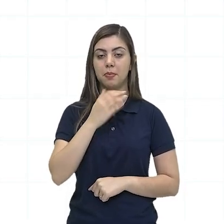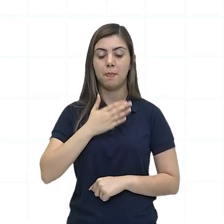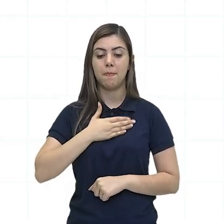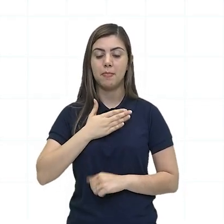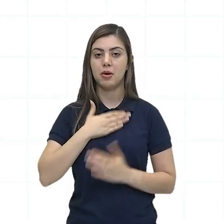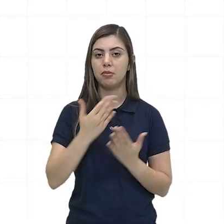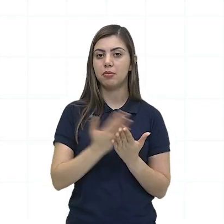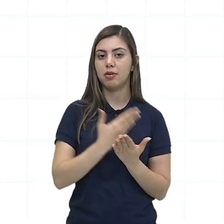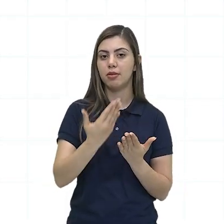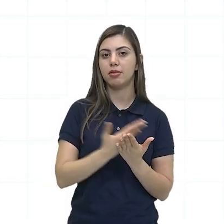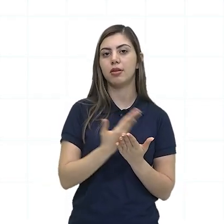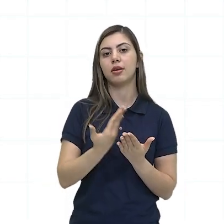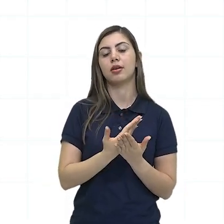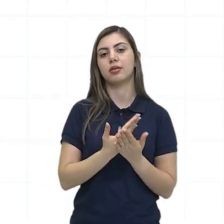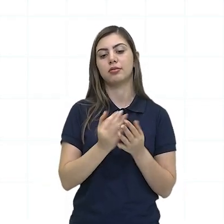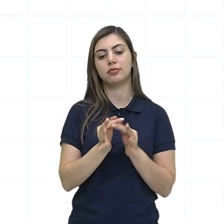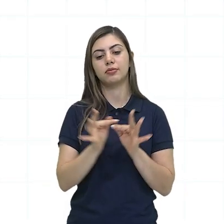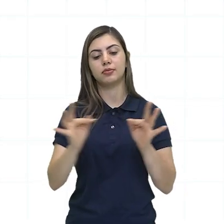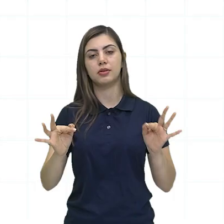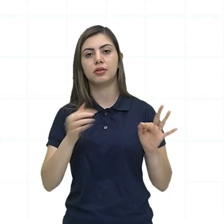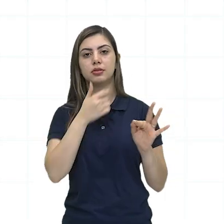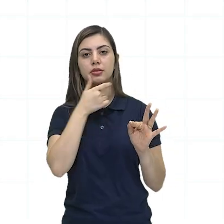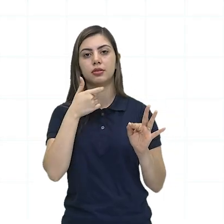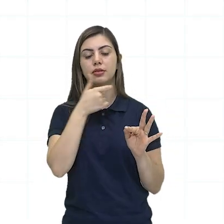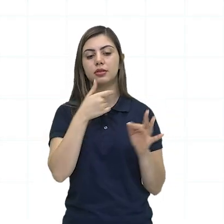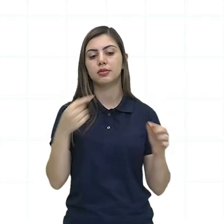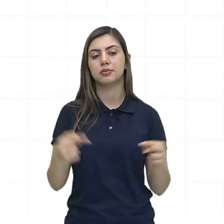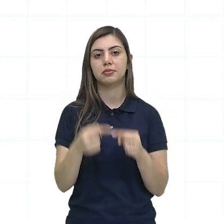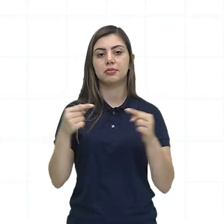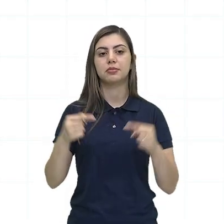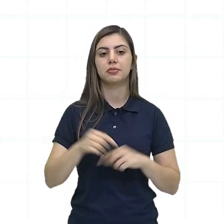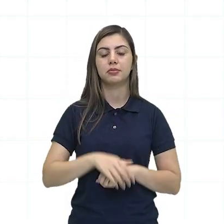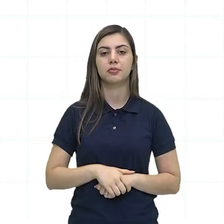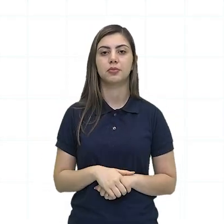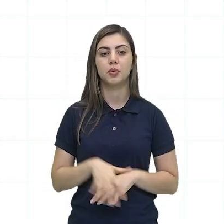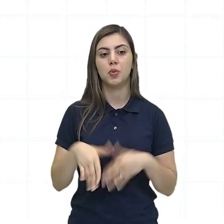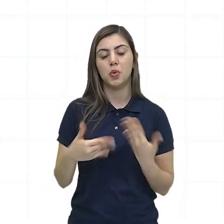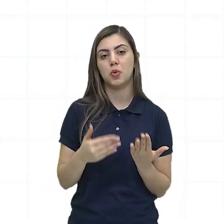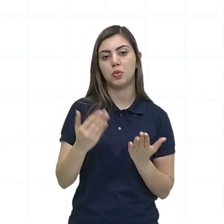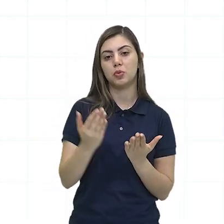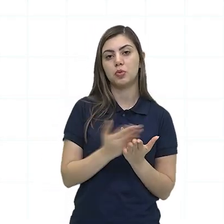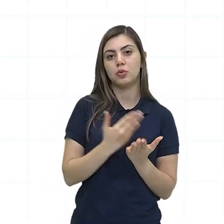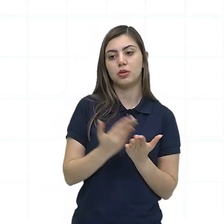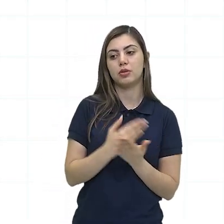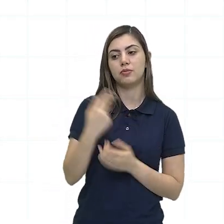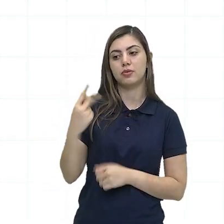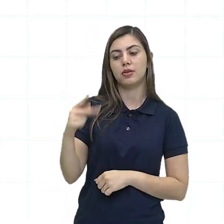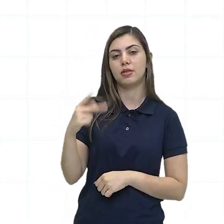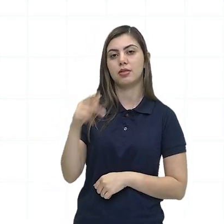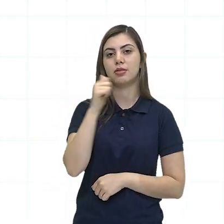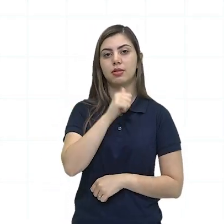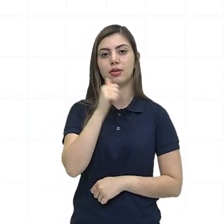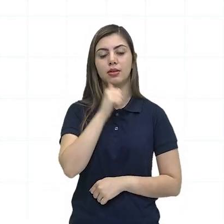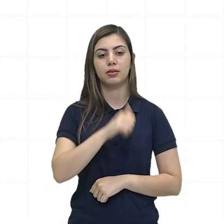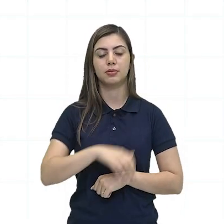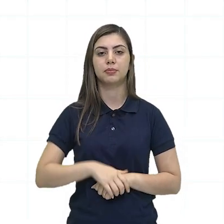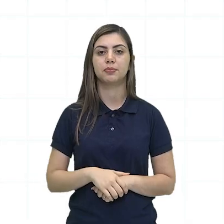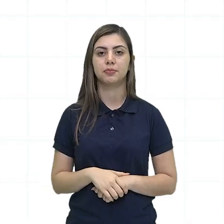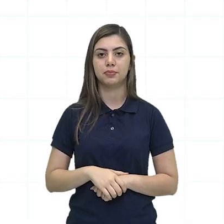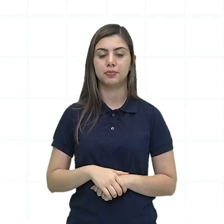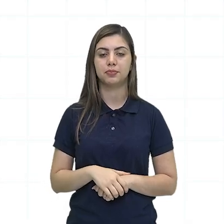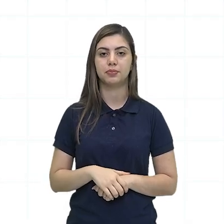caderno. Her book, o livro dela. Our pencil,